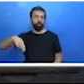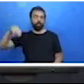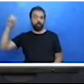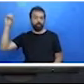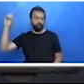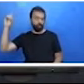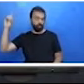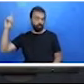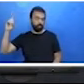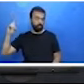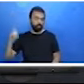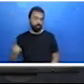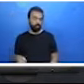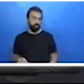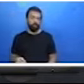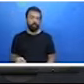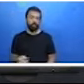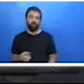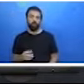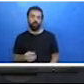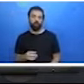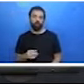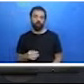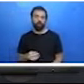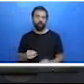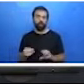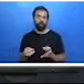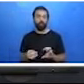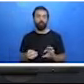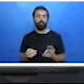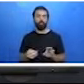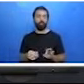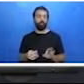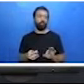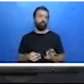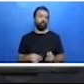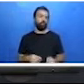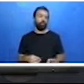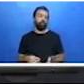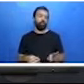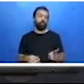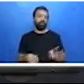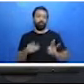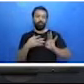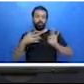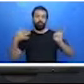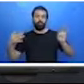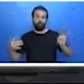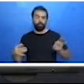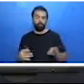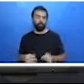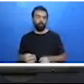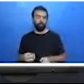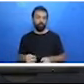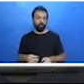frutos alimentam as aves. Na língua tupi, mandacaru significa espinhos agrupados